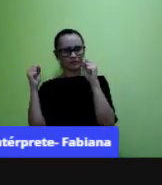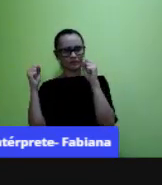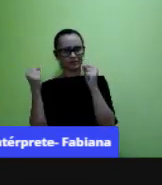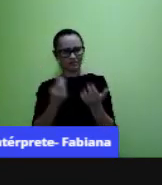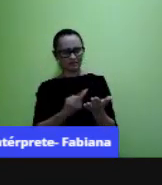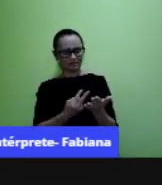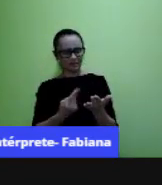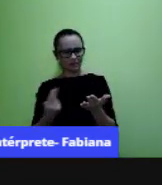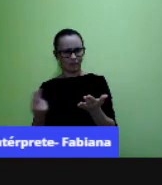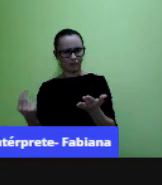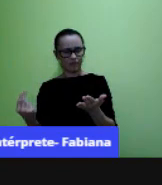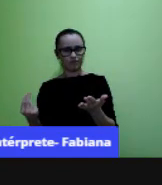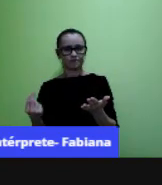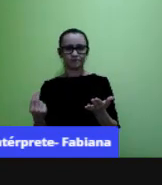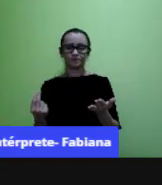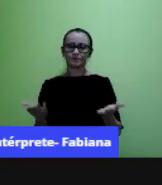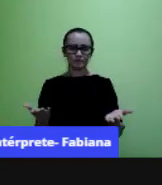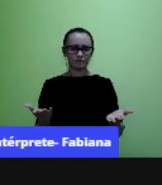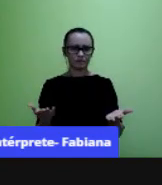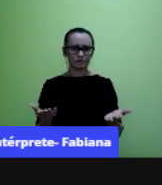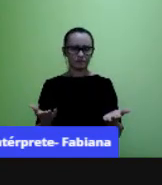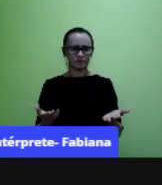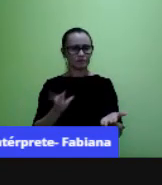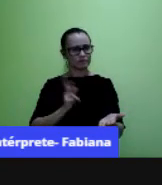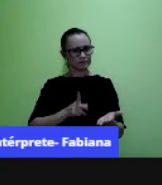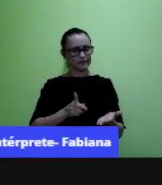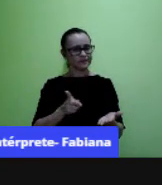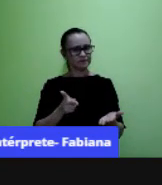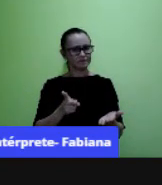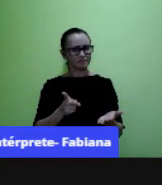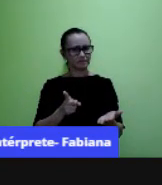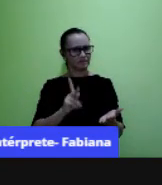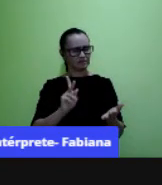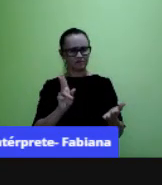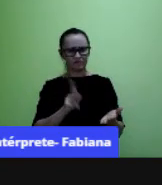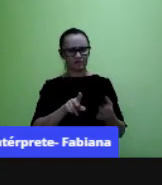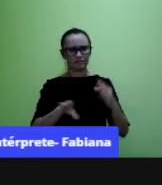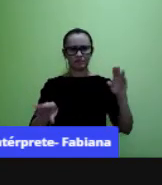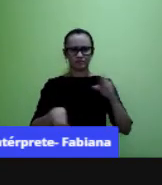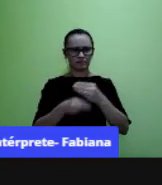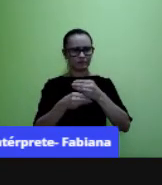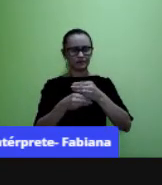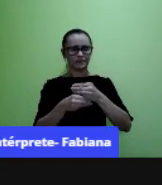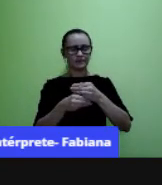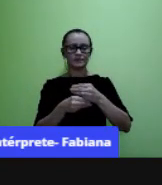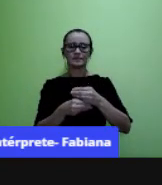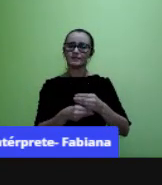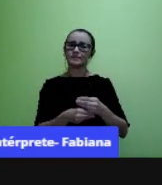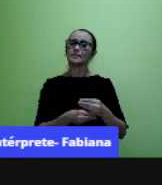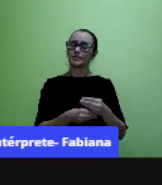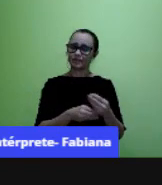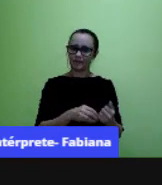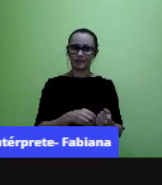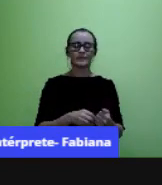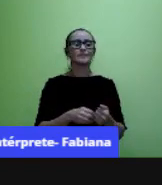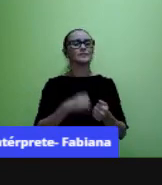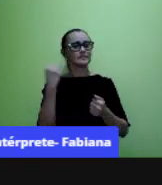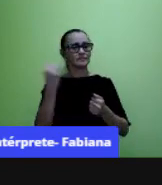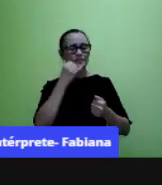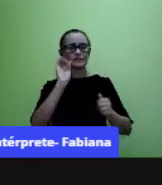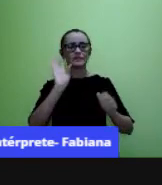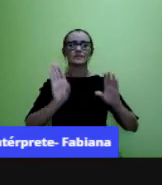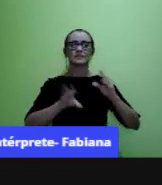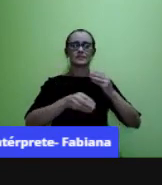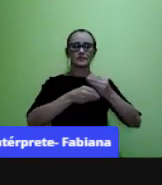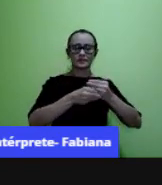A gente trabalha a mesma coisa, sem mudar, acrescentar nada. Acho que não, né? Vamos acrescentar mais uma atividade